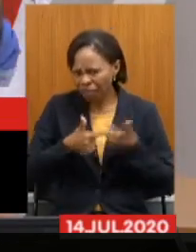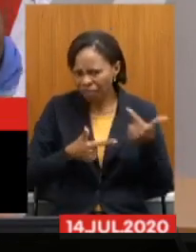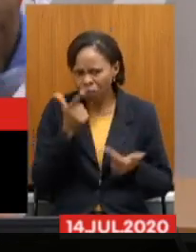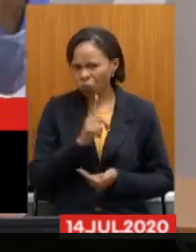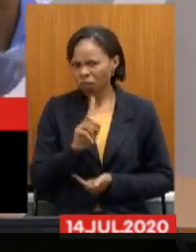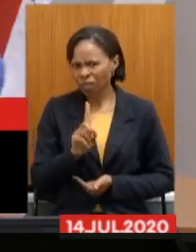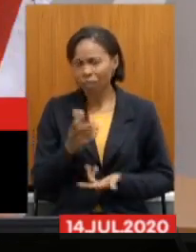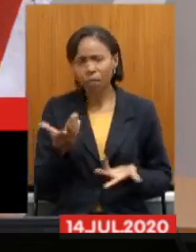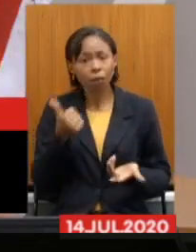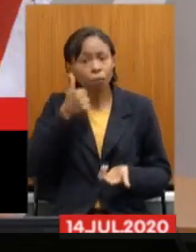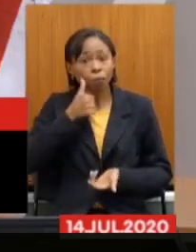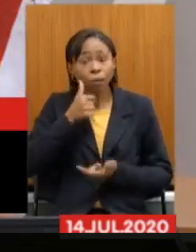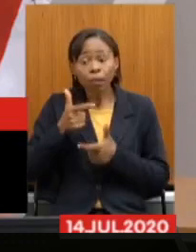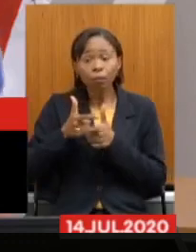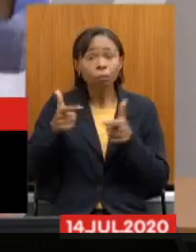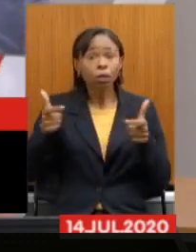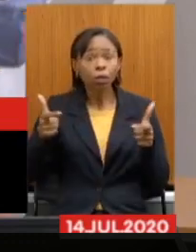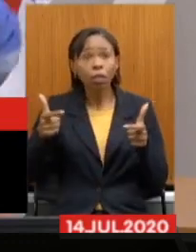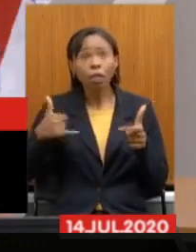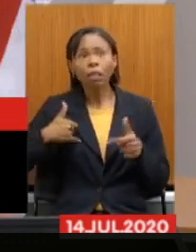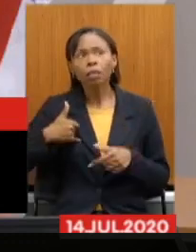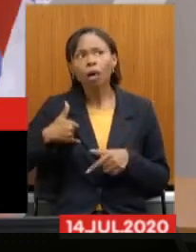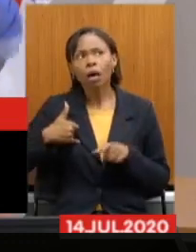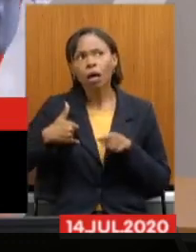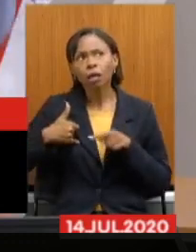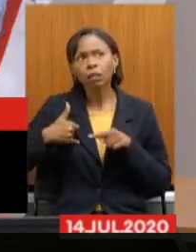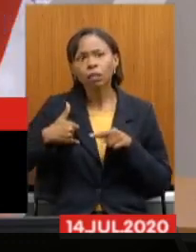muitas, idade mínima de